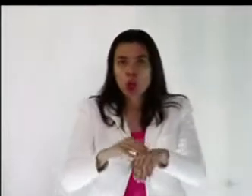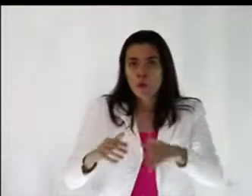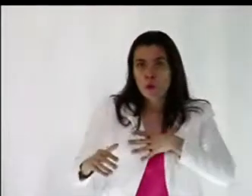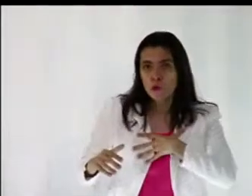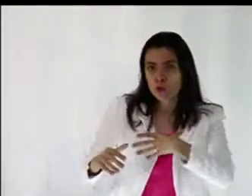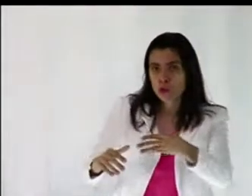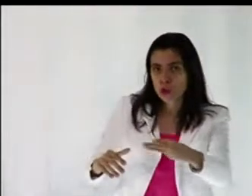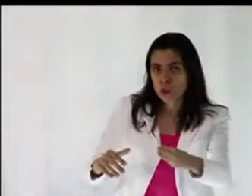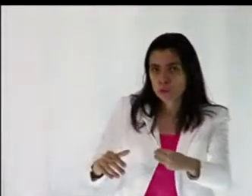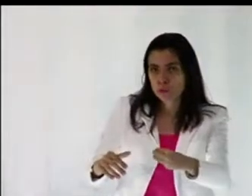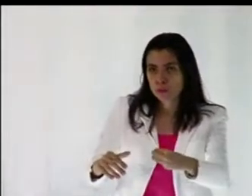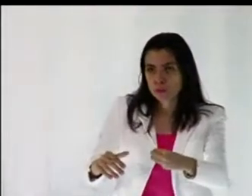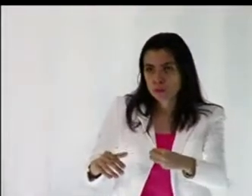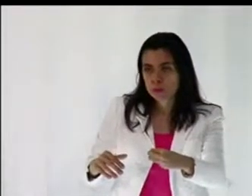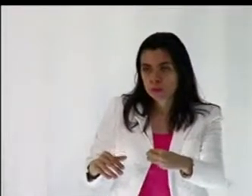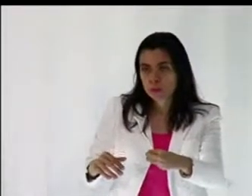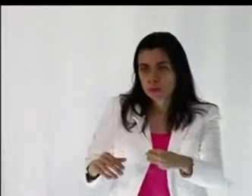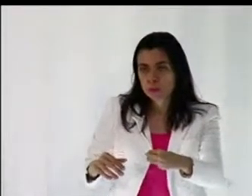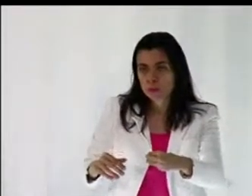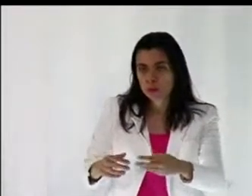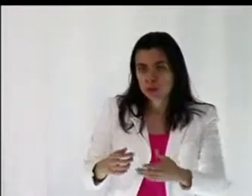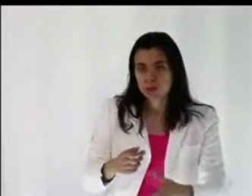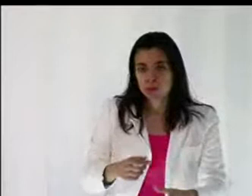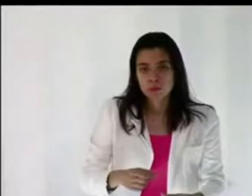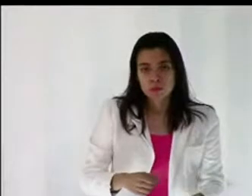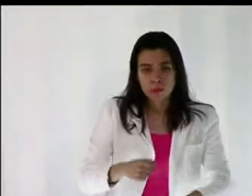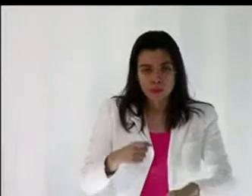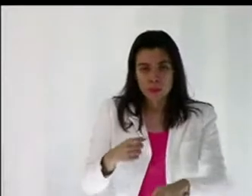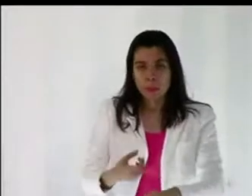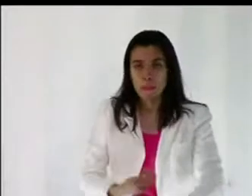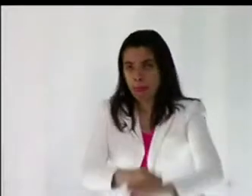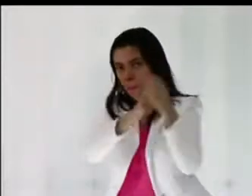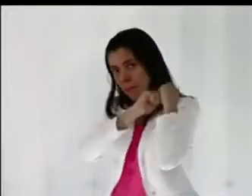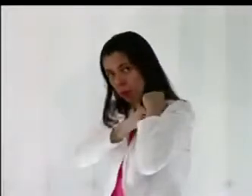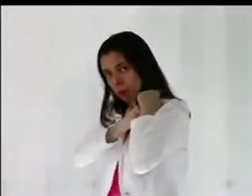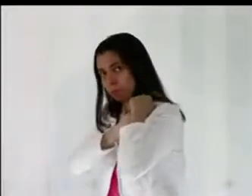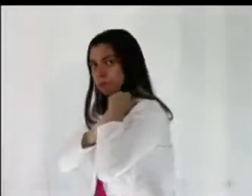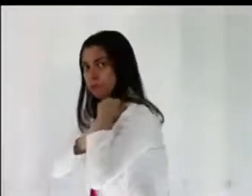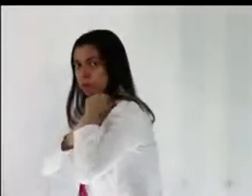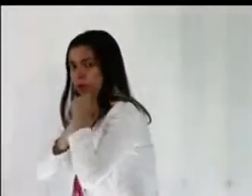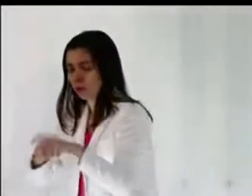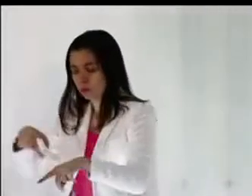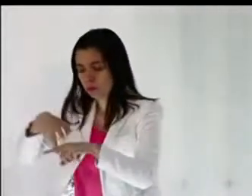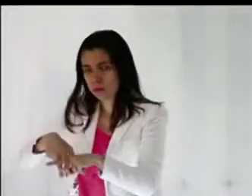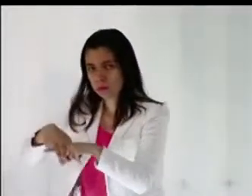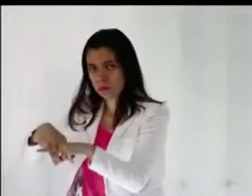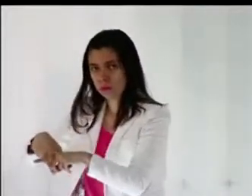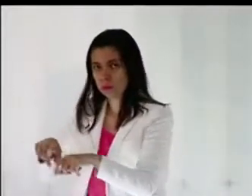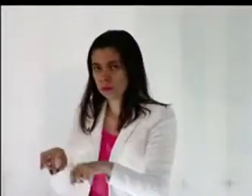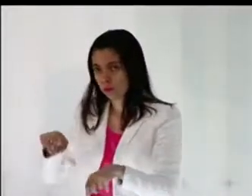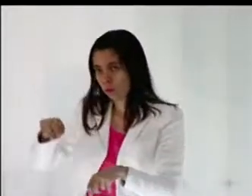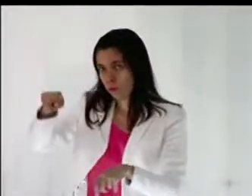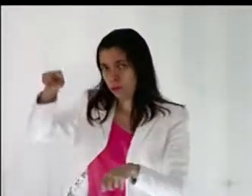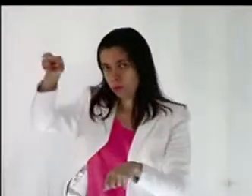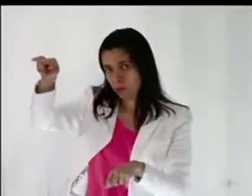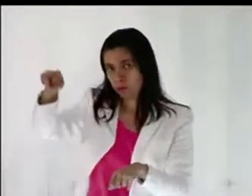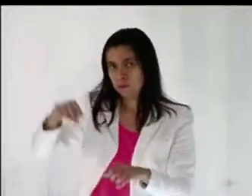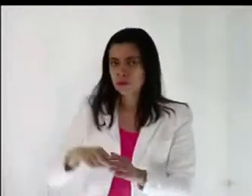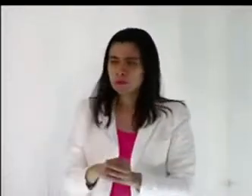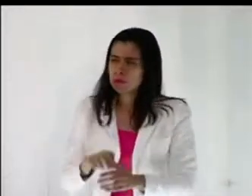para o lugar que Deus lhe havia indicado. Ao terceiro dia, erguendo Abraão os olhos, viu o lugar de